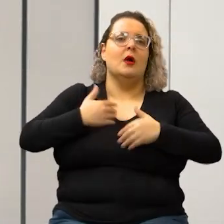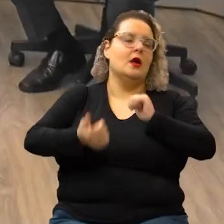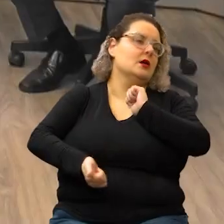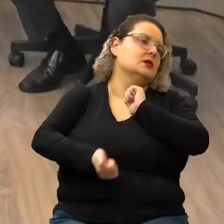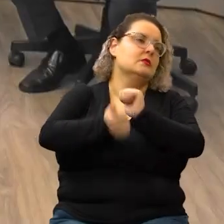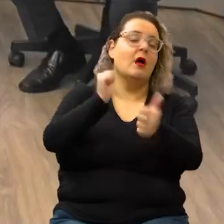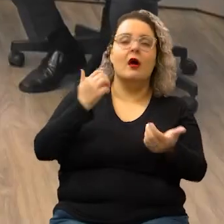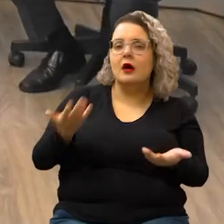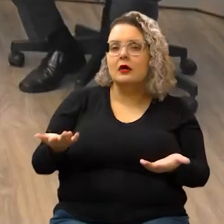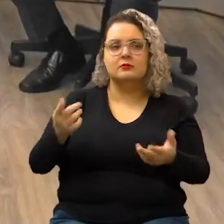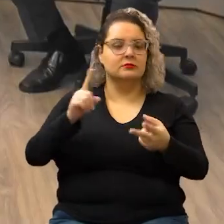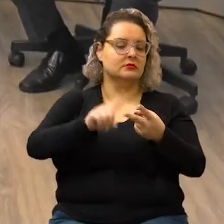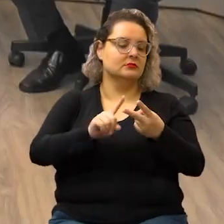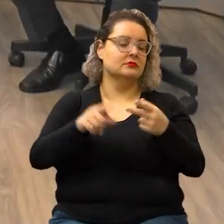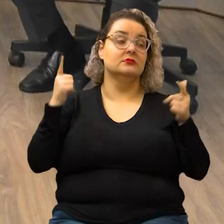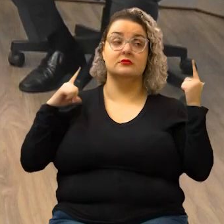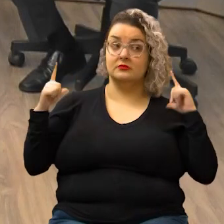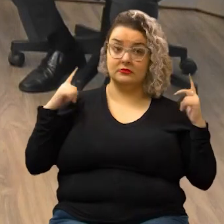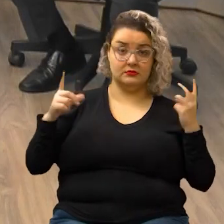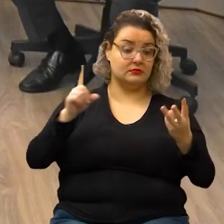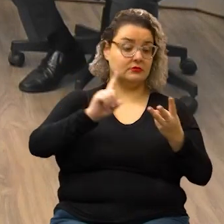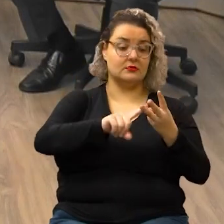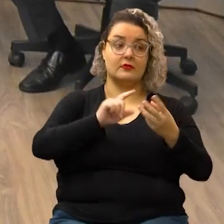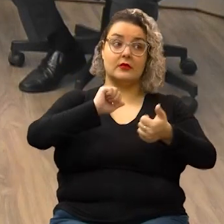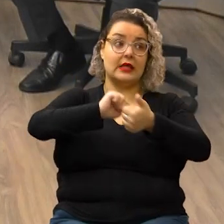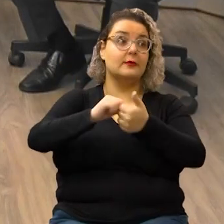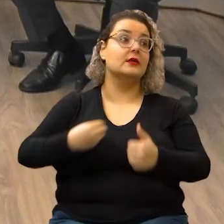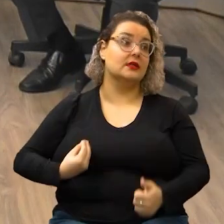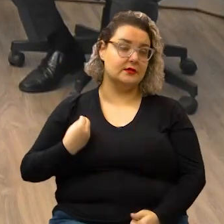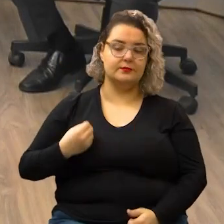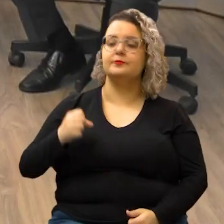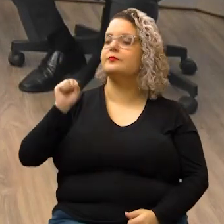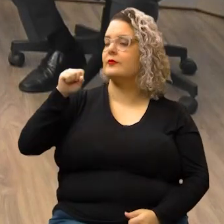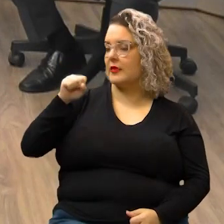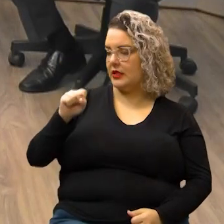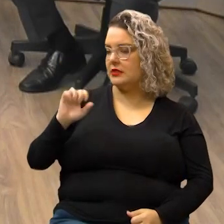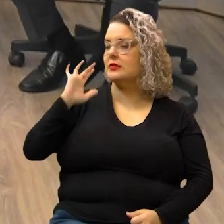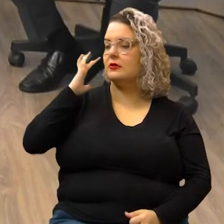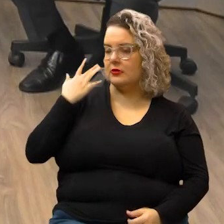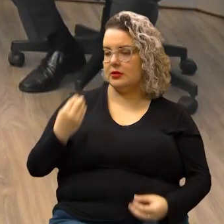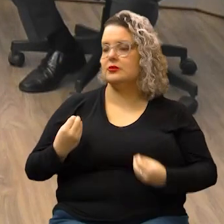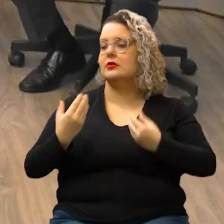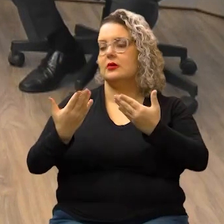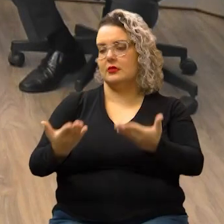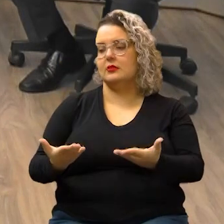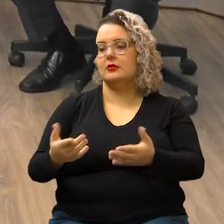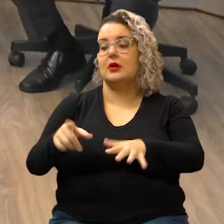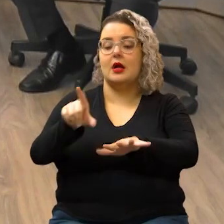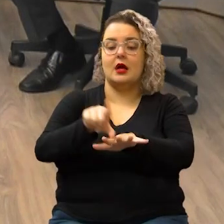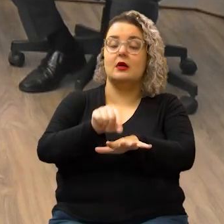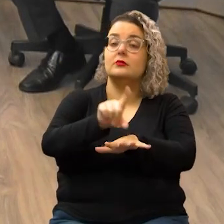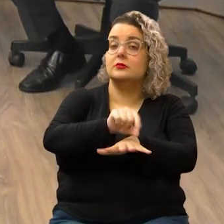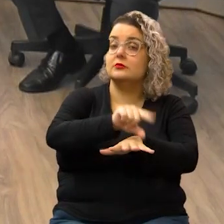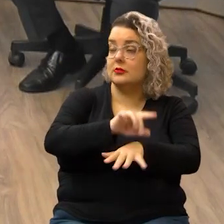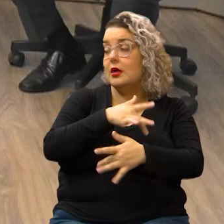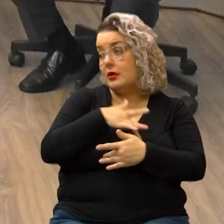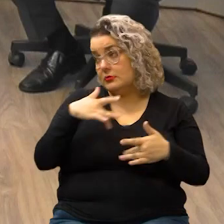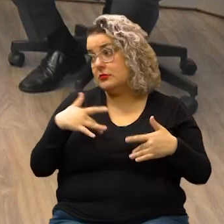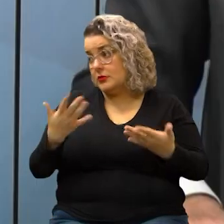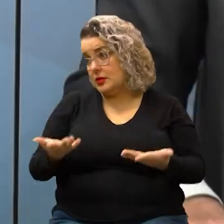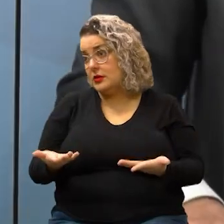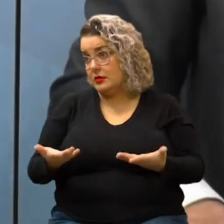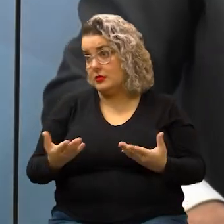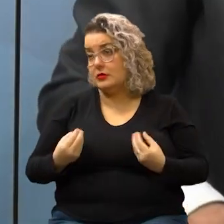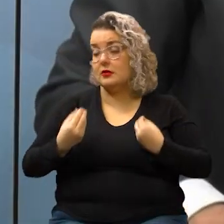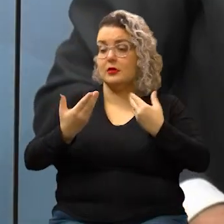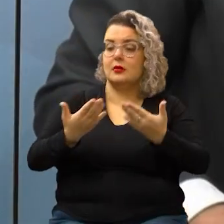Esporte, Sim. lazer, a questão da qualidade de vida. Claro, Com eu acho que você certeza. tem que oferecer para ele alternativas saudáveis que